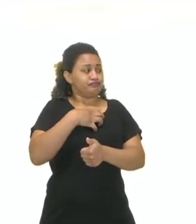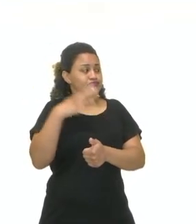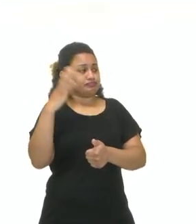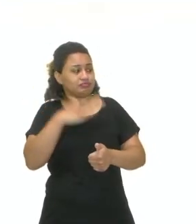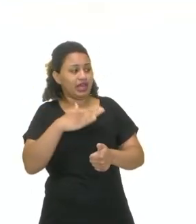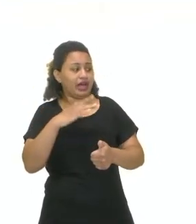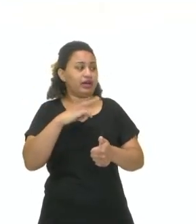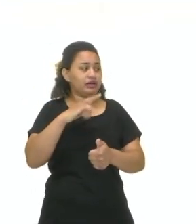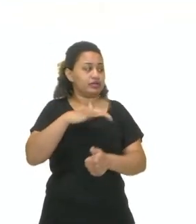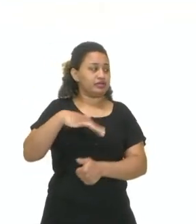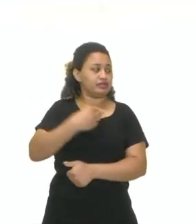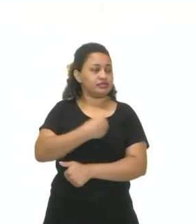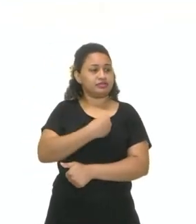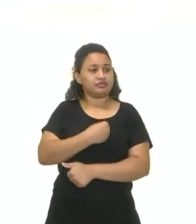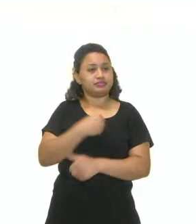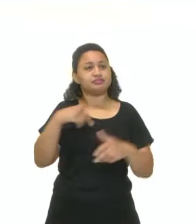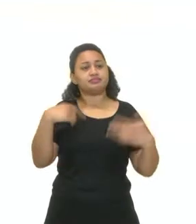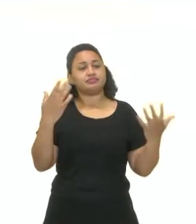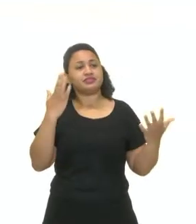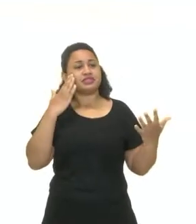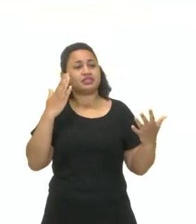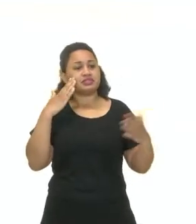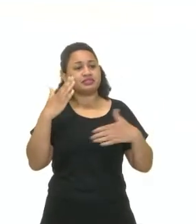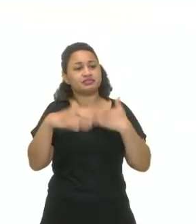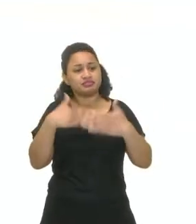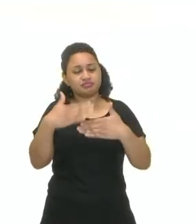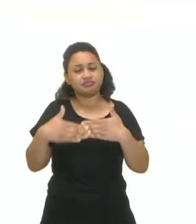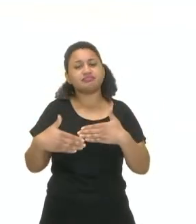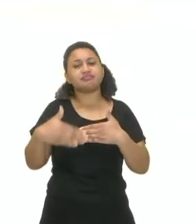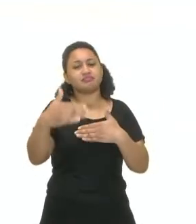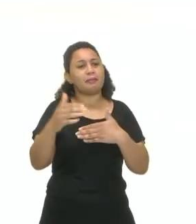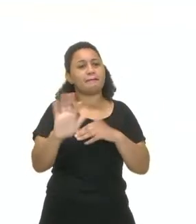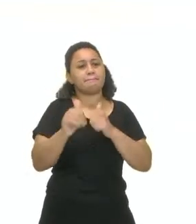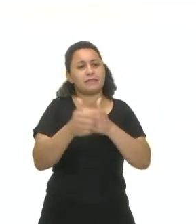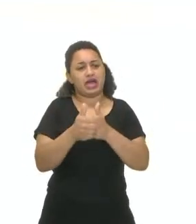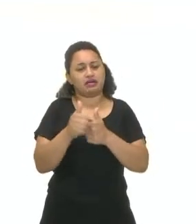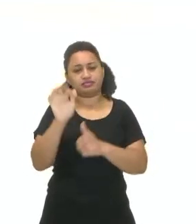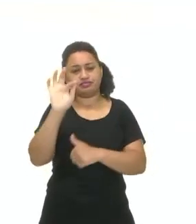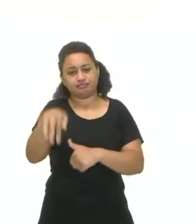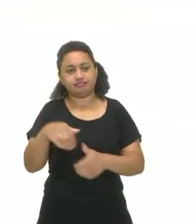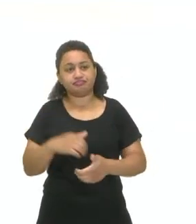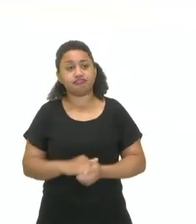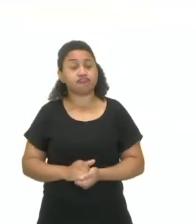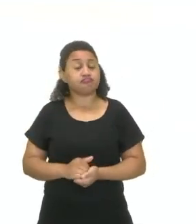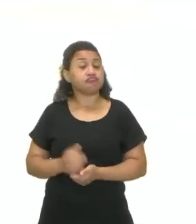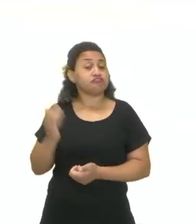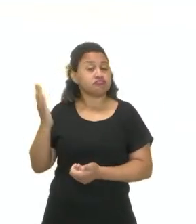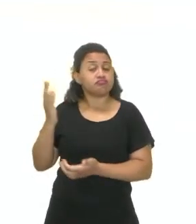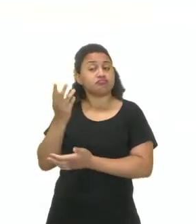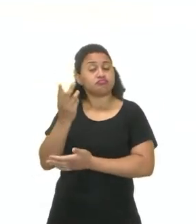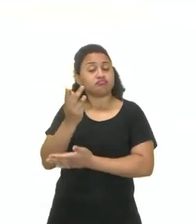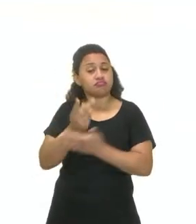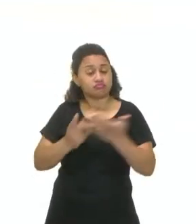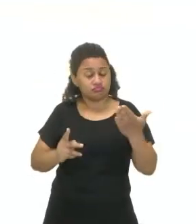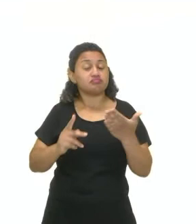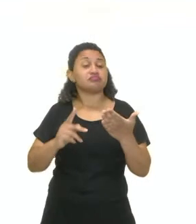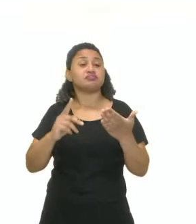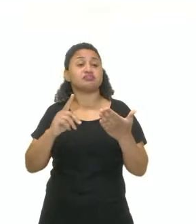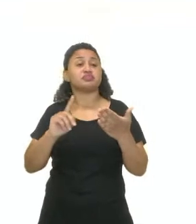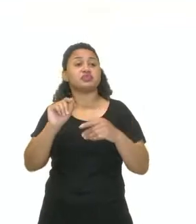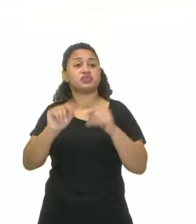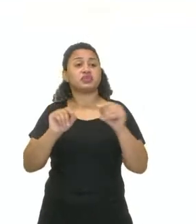vida. Então, ele sabe que essa caminhada está no fim. Essa poesia do Castro Alves, ela integra o livro Os